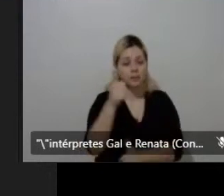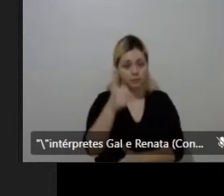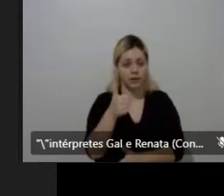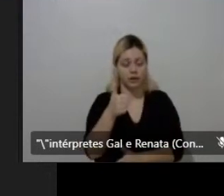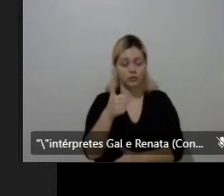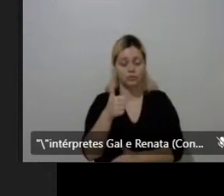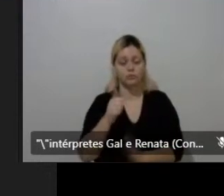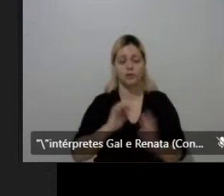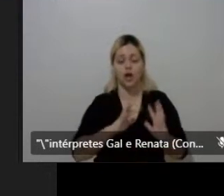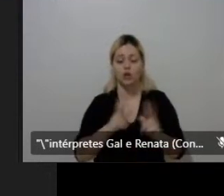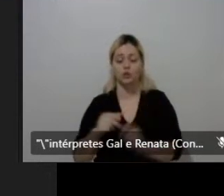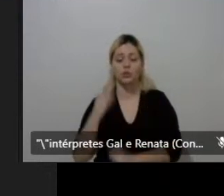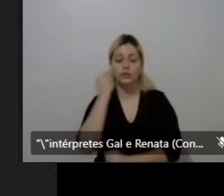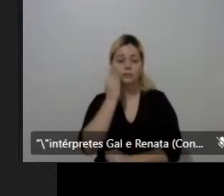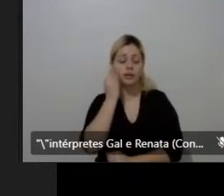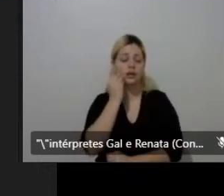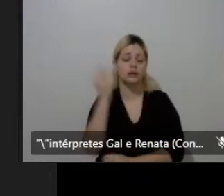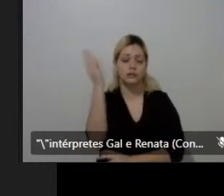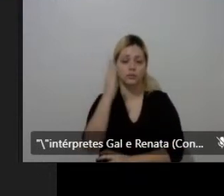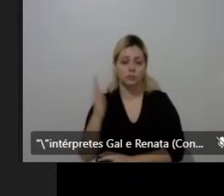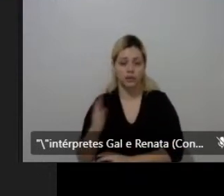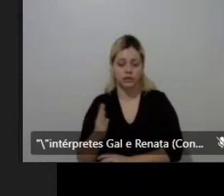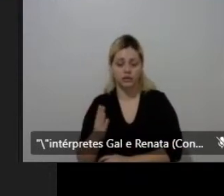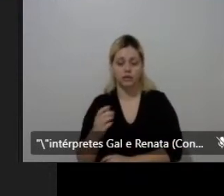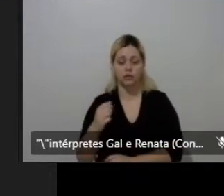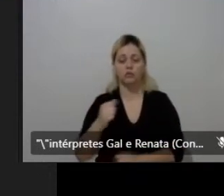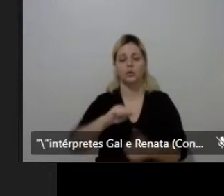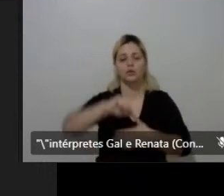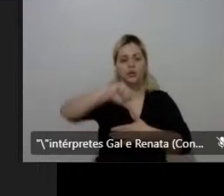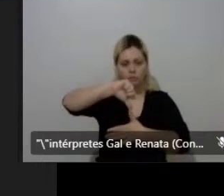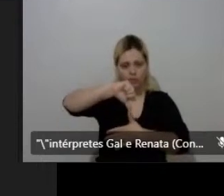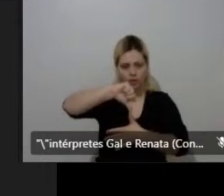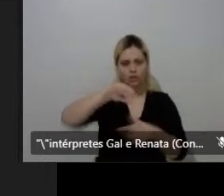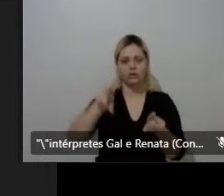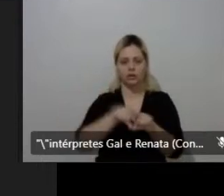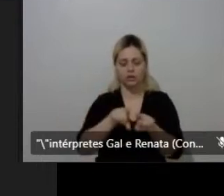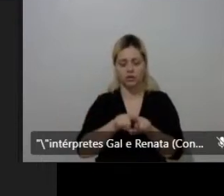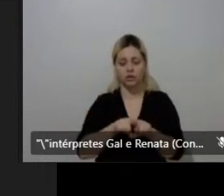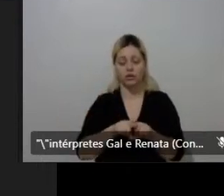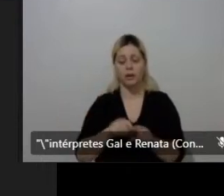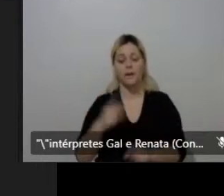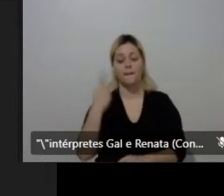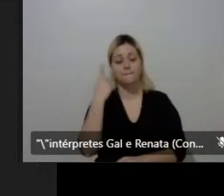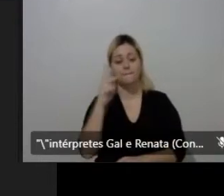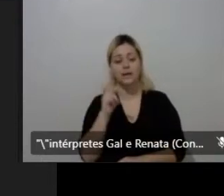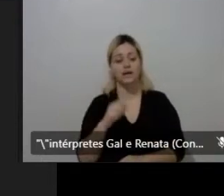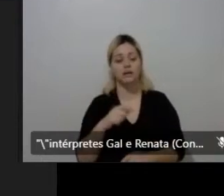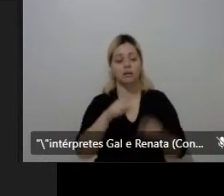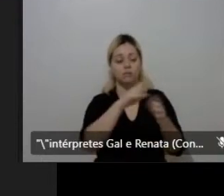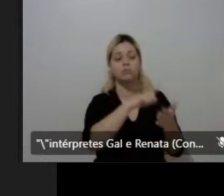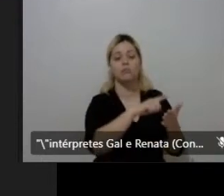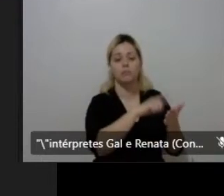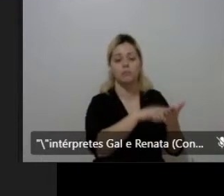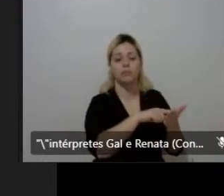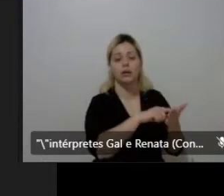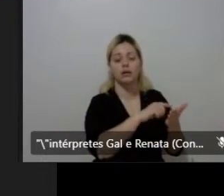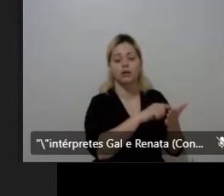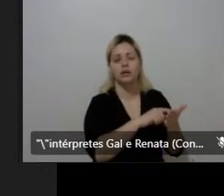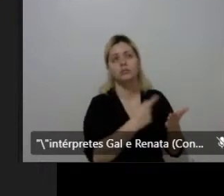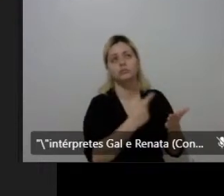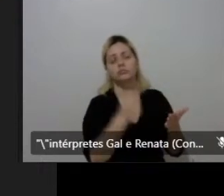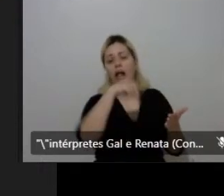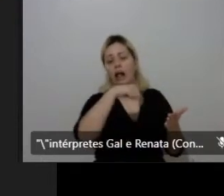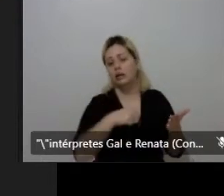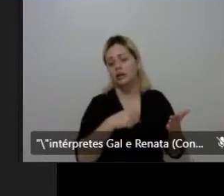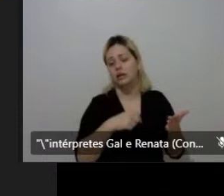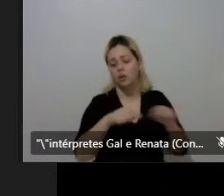as experiências no Brasil e na América Latina de autodemarcação, né? Aqui, por exemplo, na região, né, em que